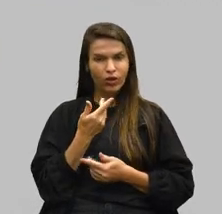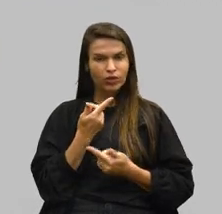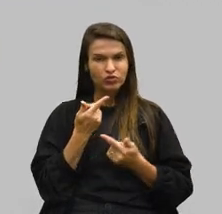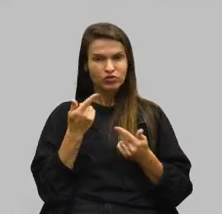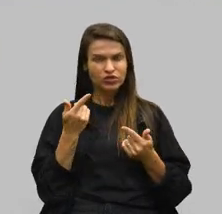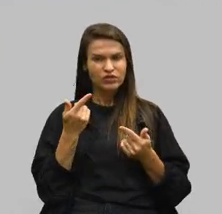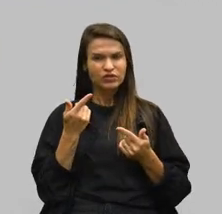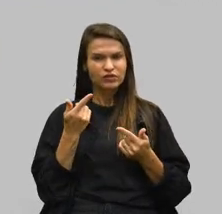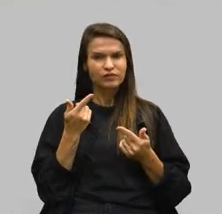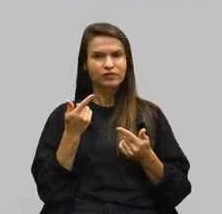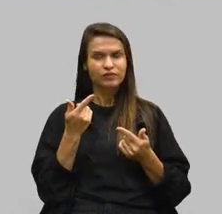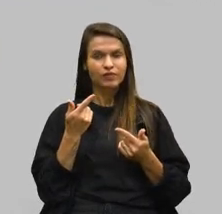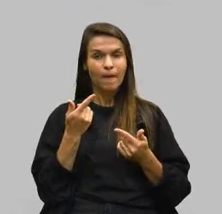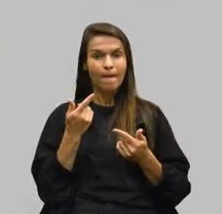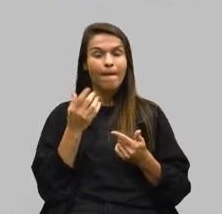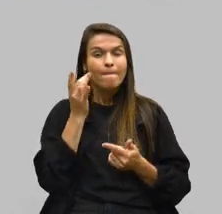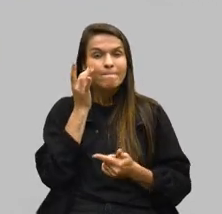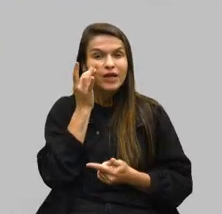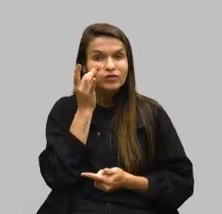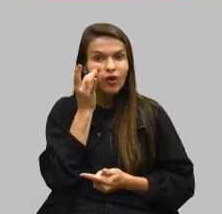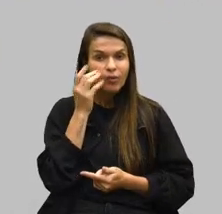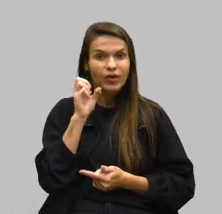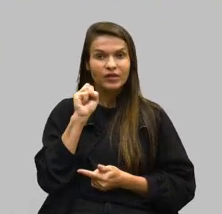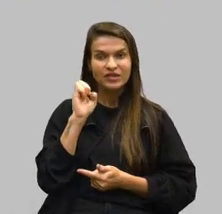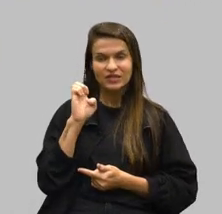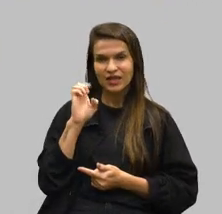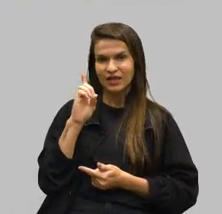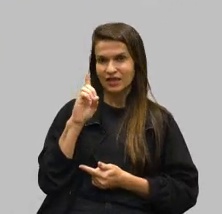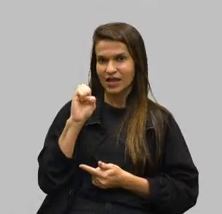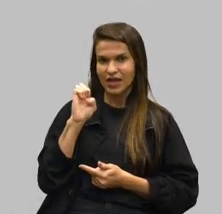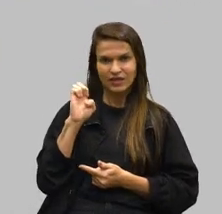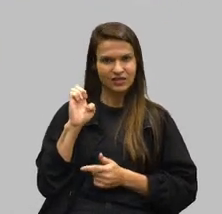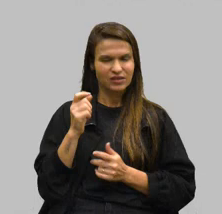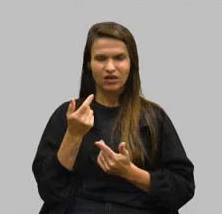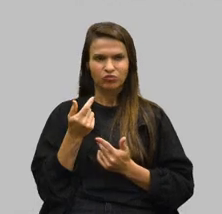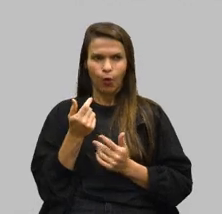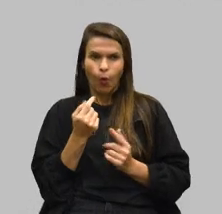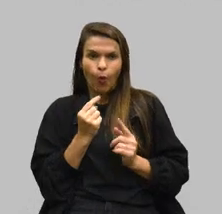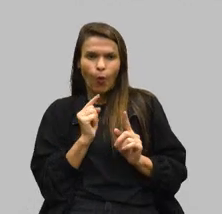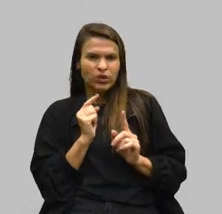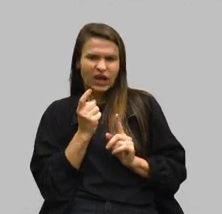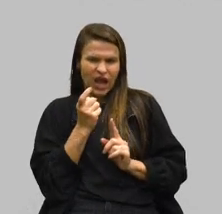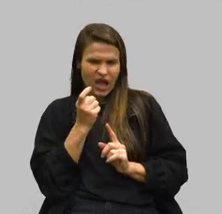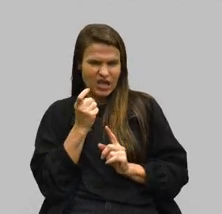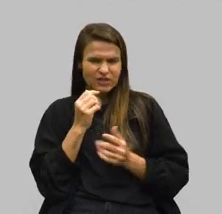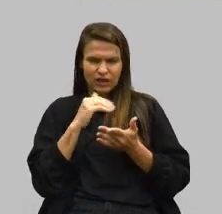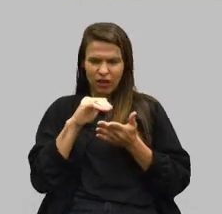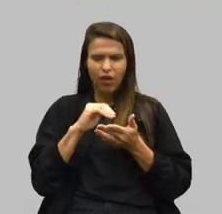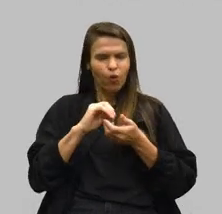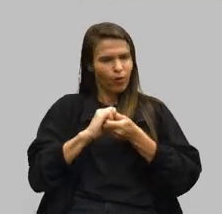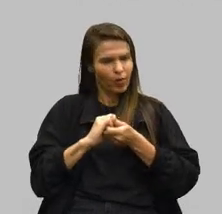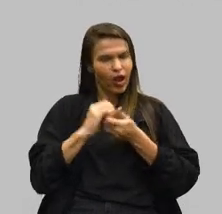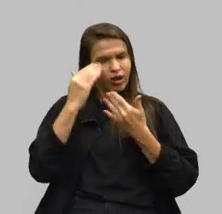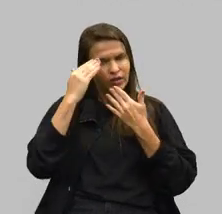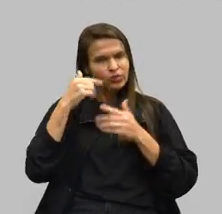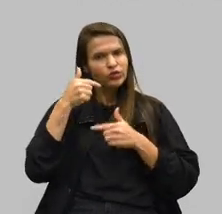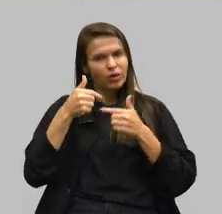pessoalmente na cedes eh nada contra a última secretária e e a cumprimento e agradeço pelo trabalho que desenvolveu mas